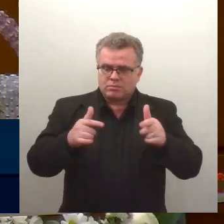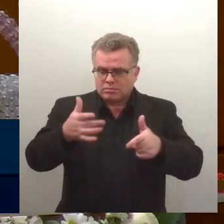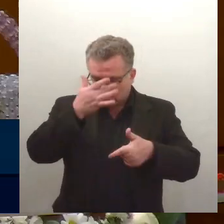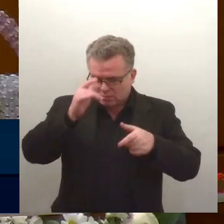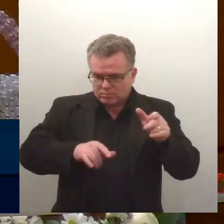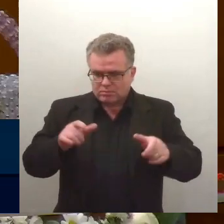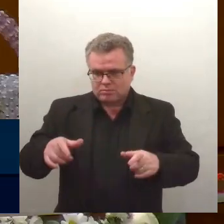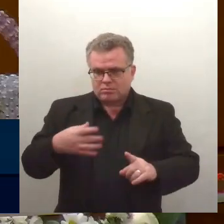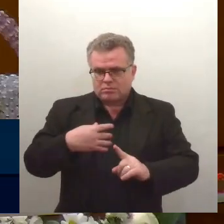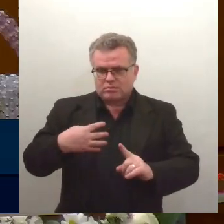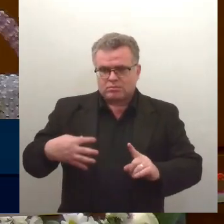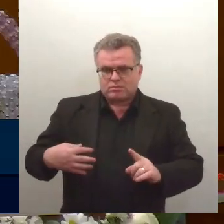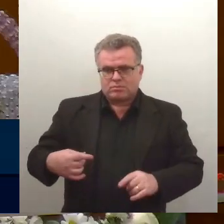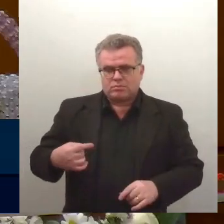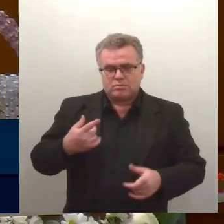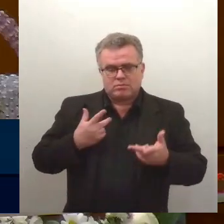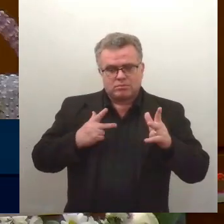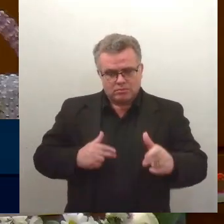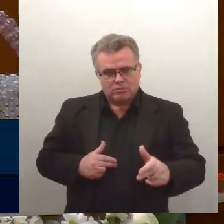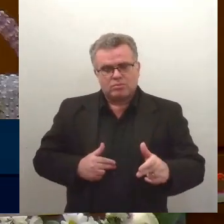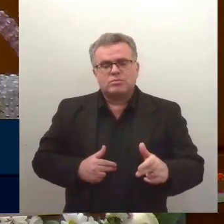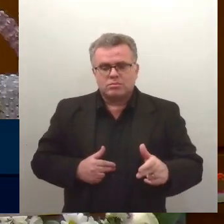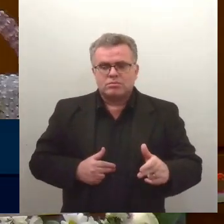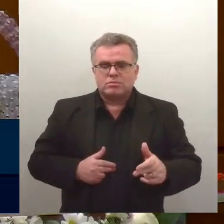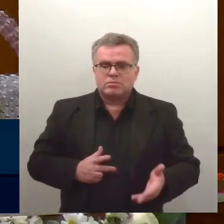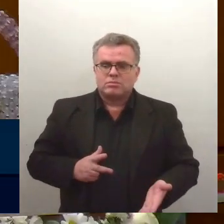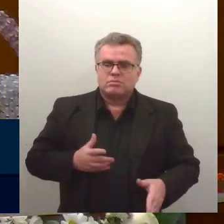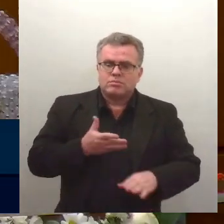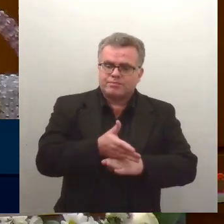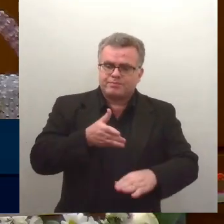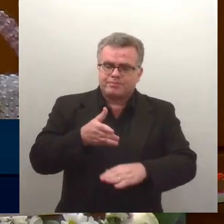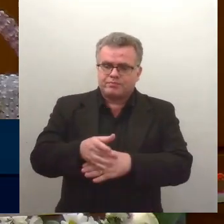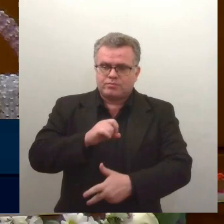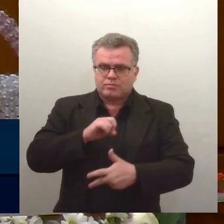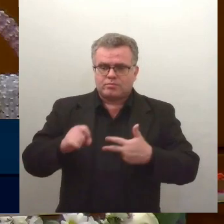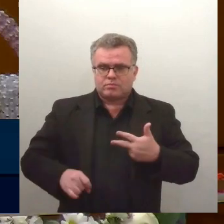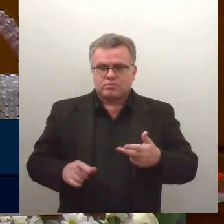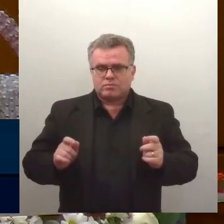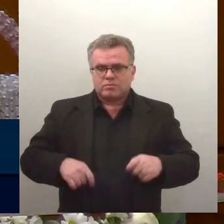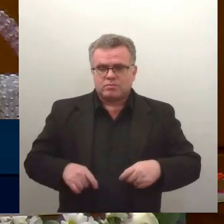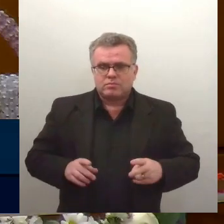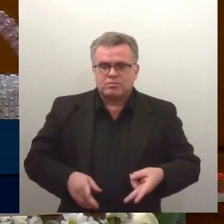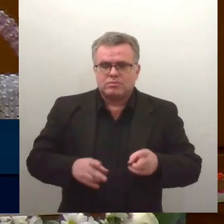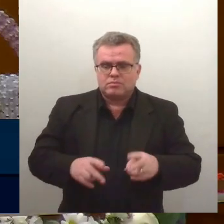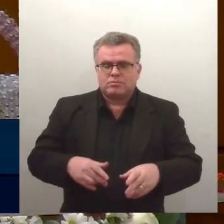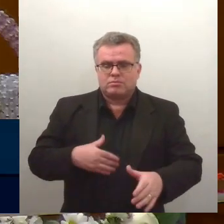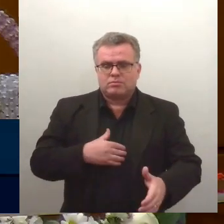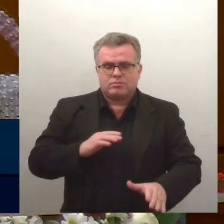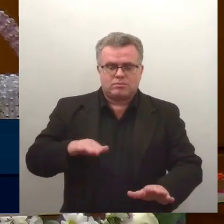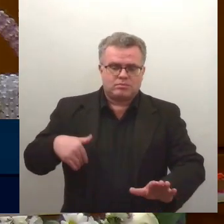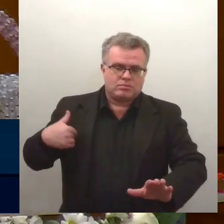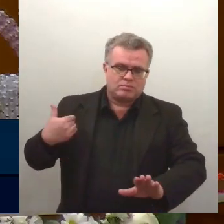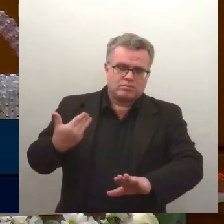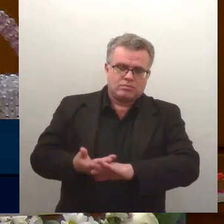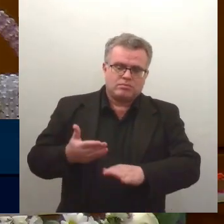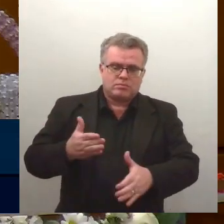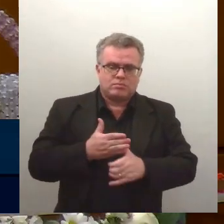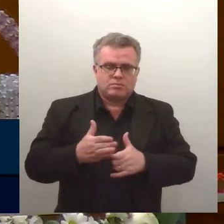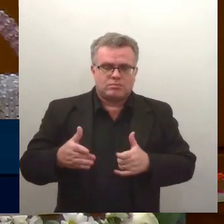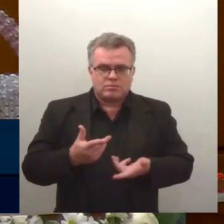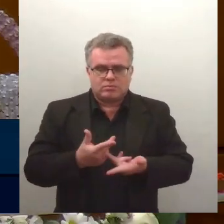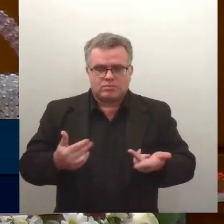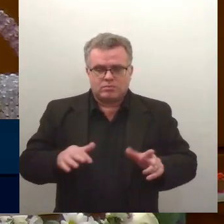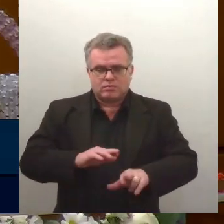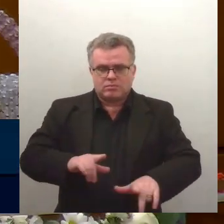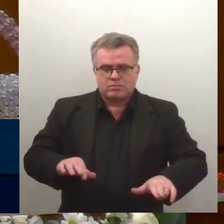da sociedade, né, que sempre nos foram negados, isso é um reflexo de várias pessoas, né, que sempre lutaram, né,